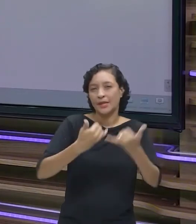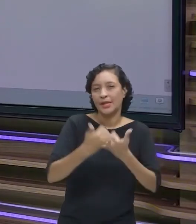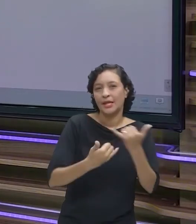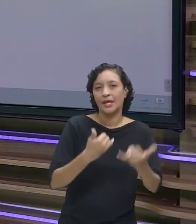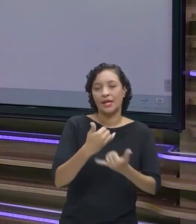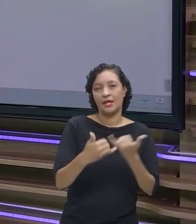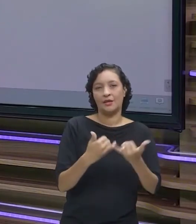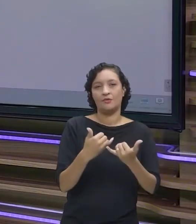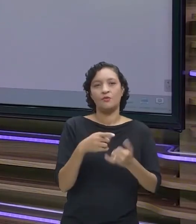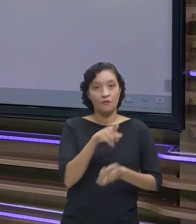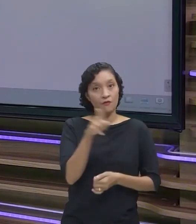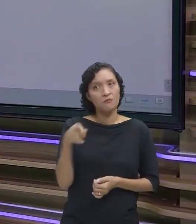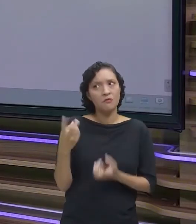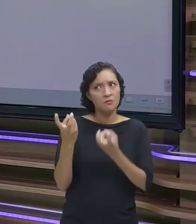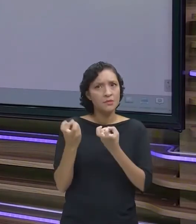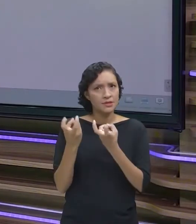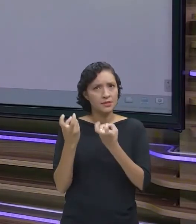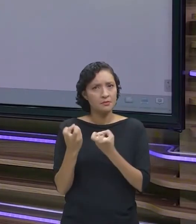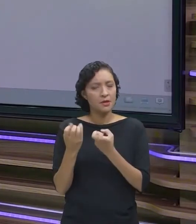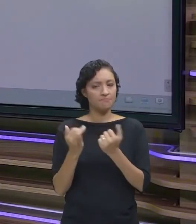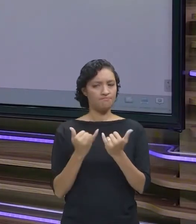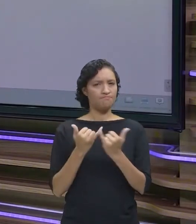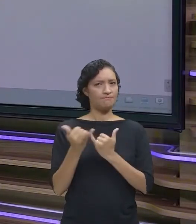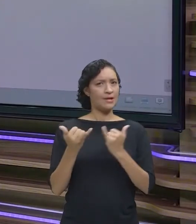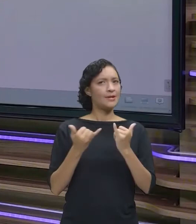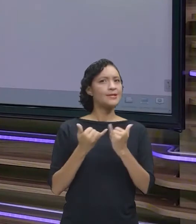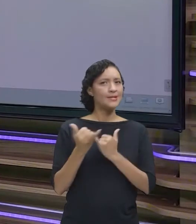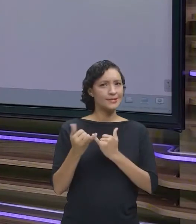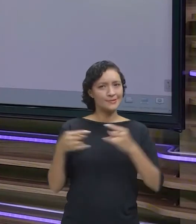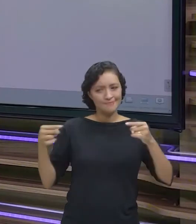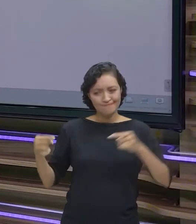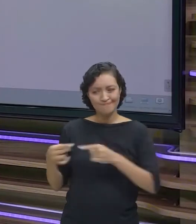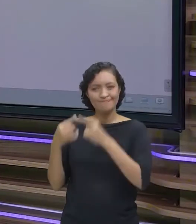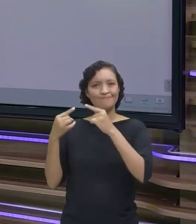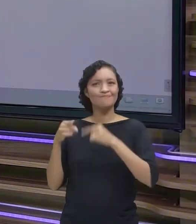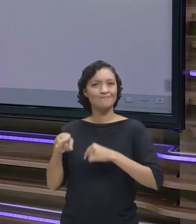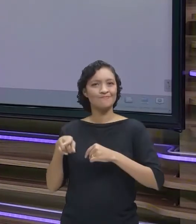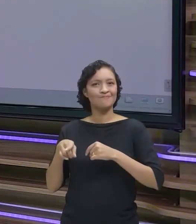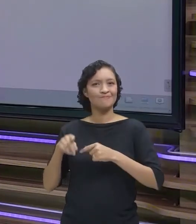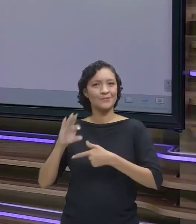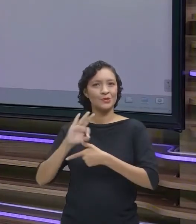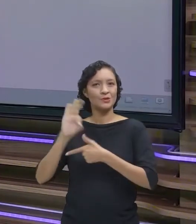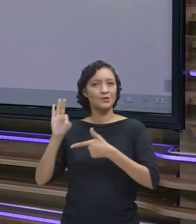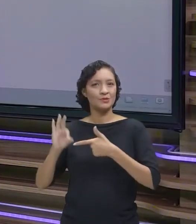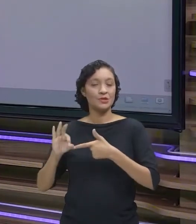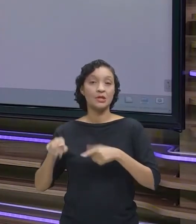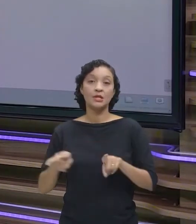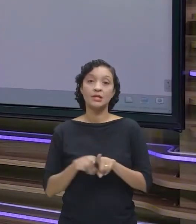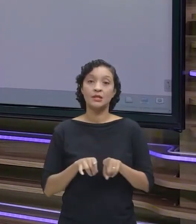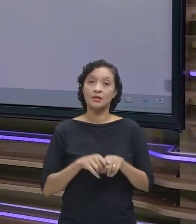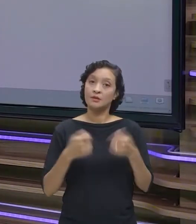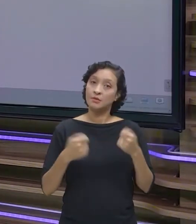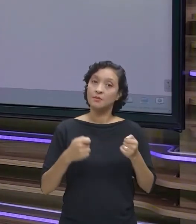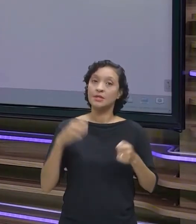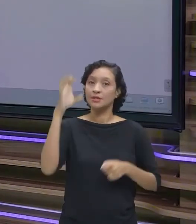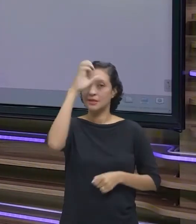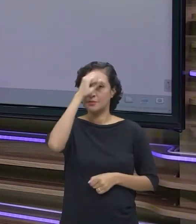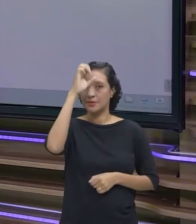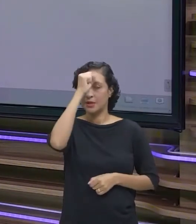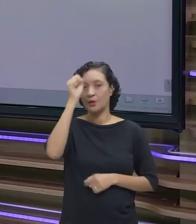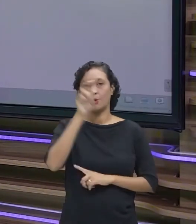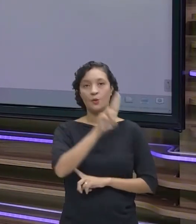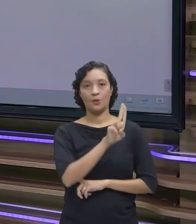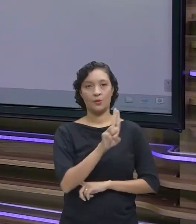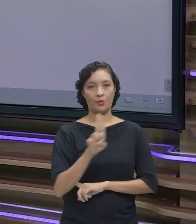brinquedos, vocês vão ver todas essas imagens. Mas tem que aprender também o nome, né?